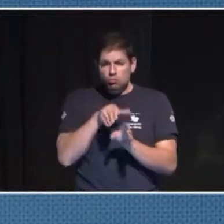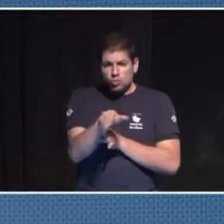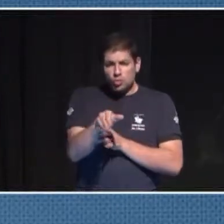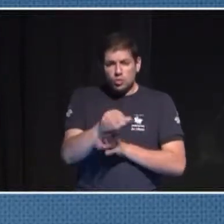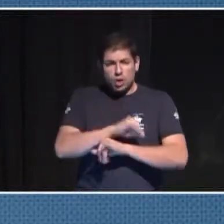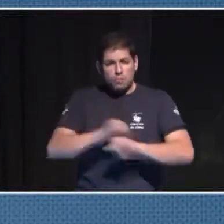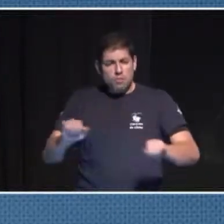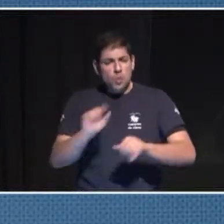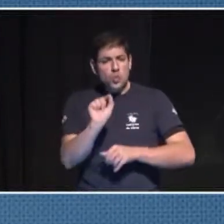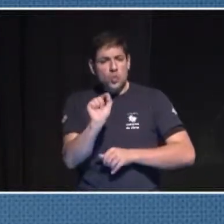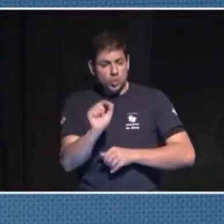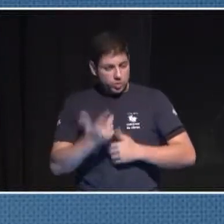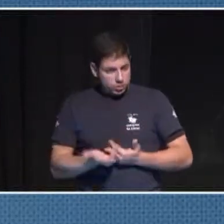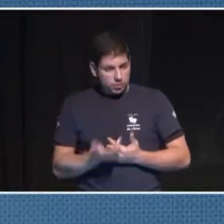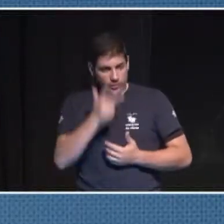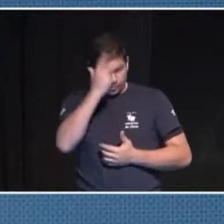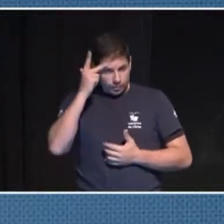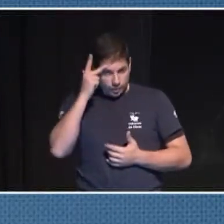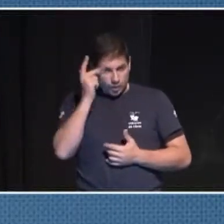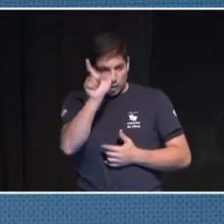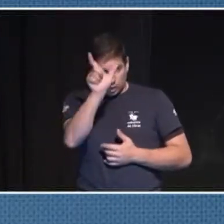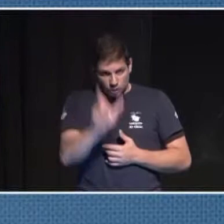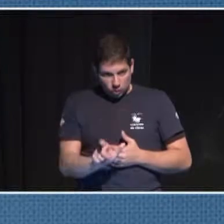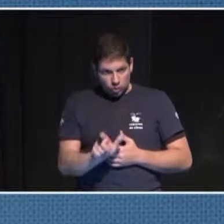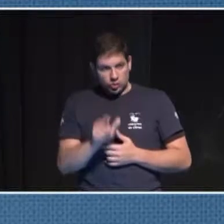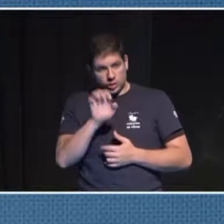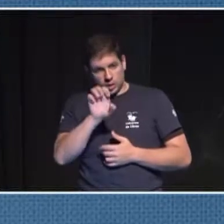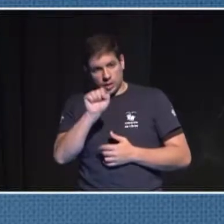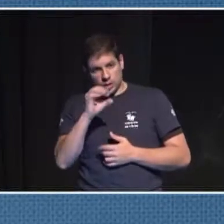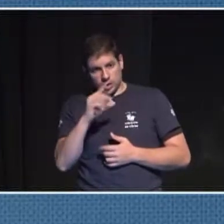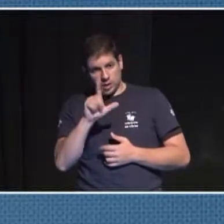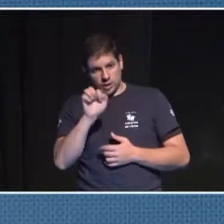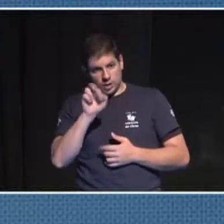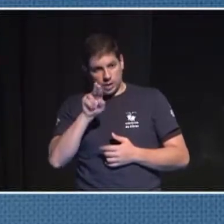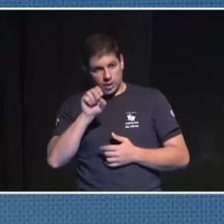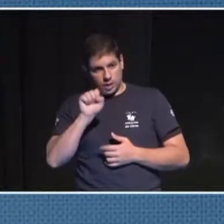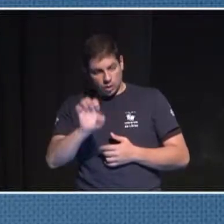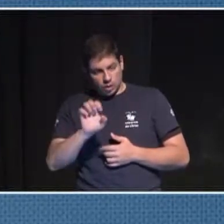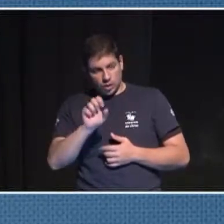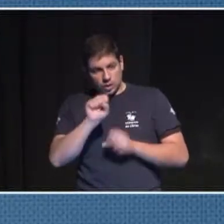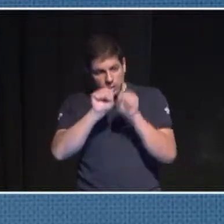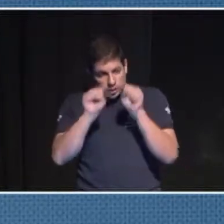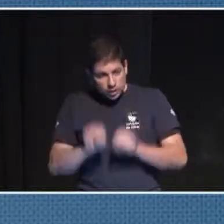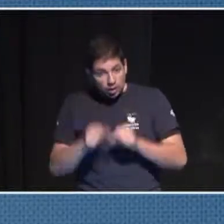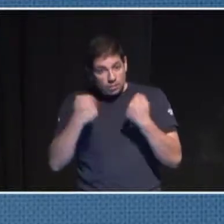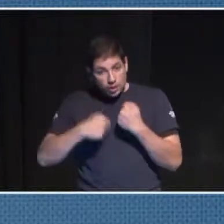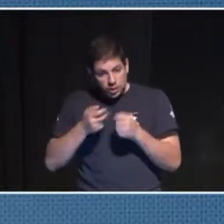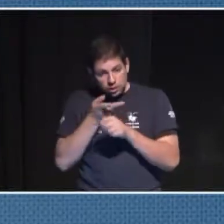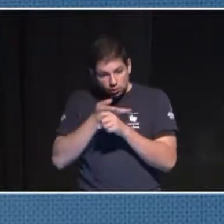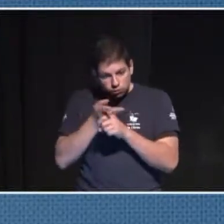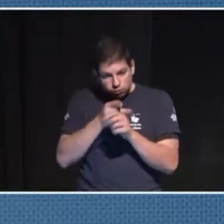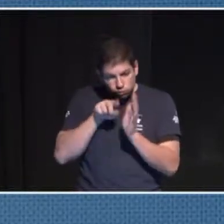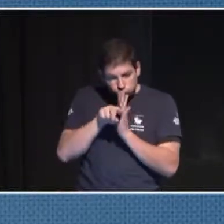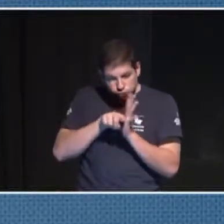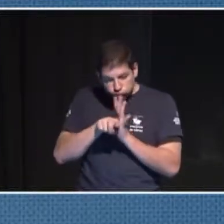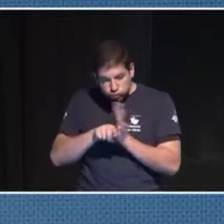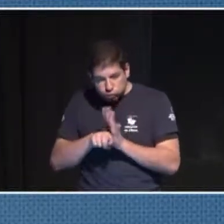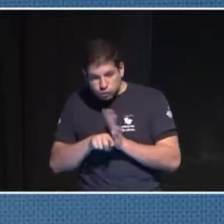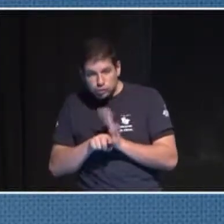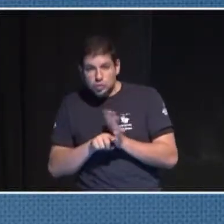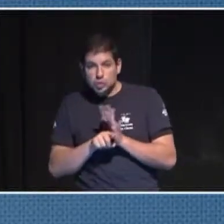orienta? Todo paciente com esclerose sistêmica ele deve ser rastreado para o